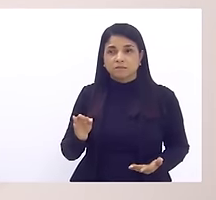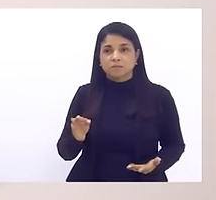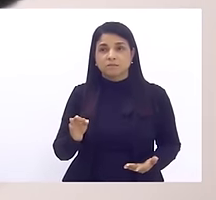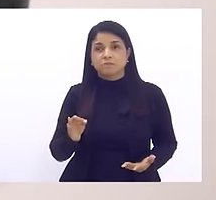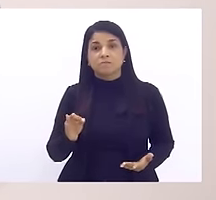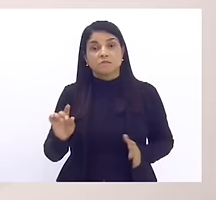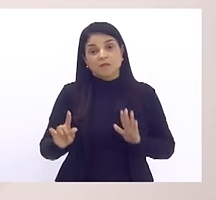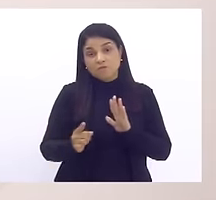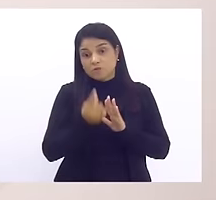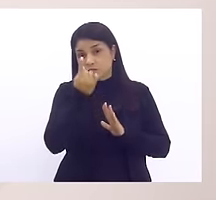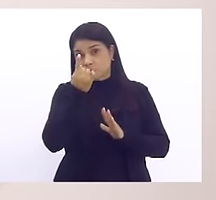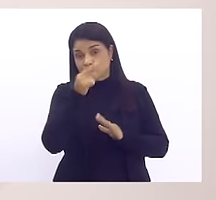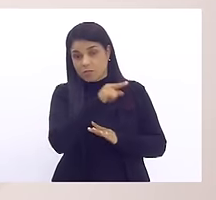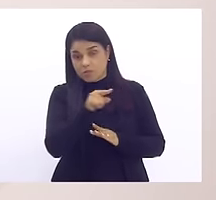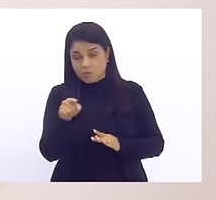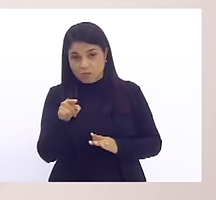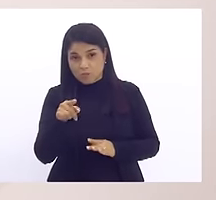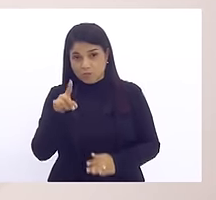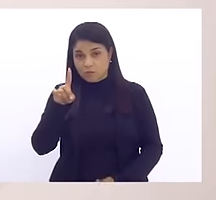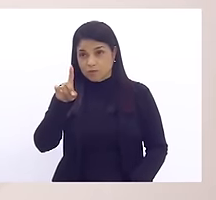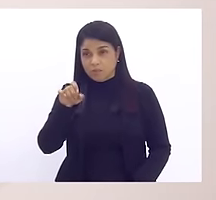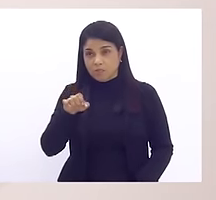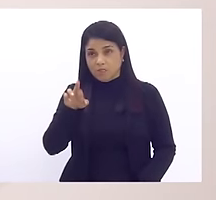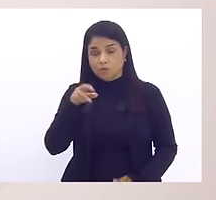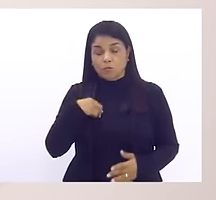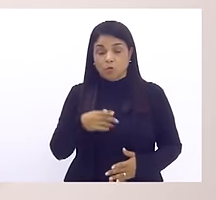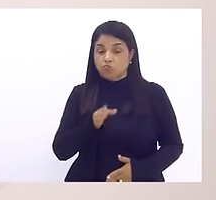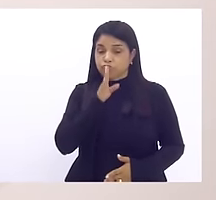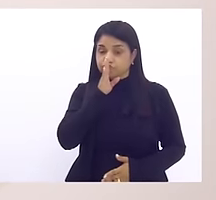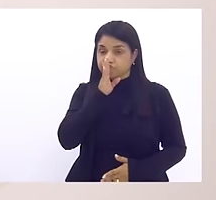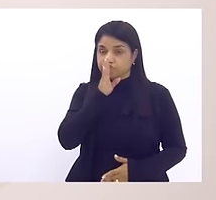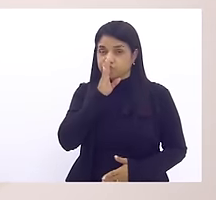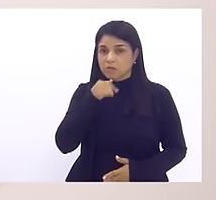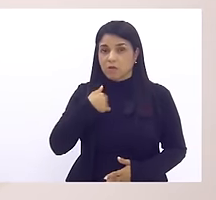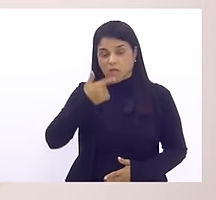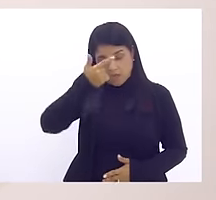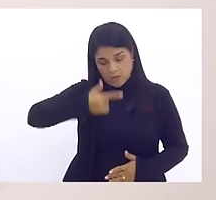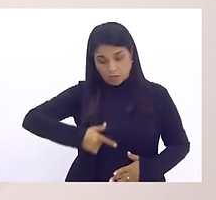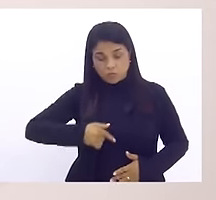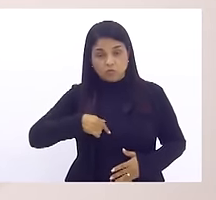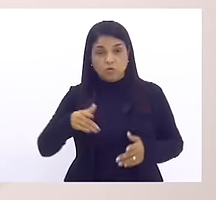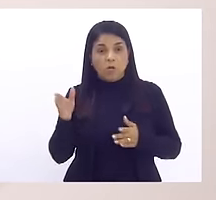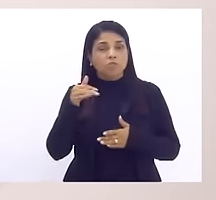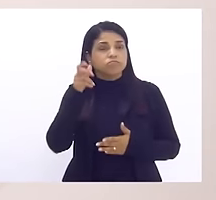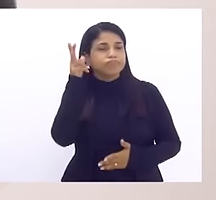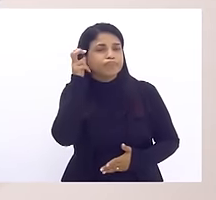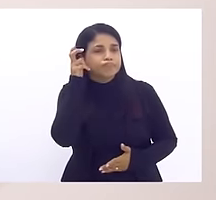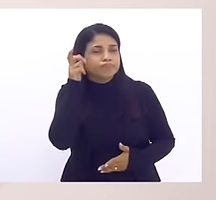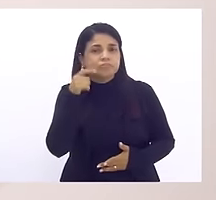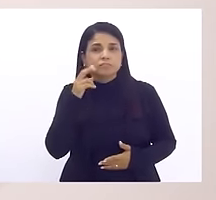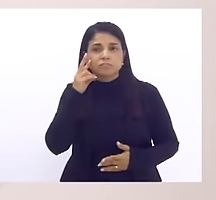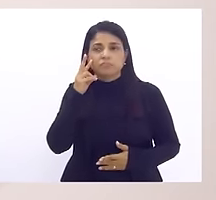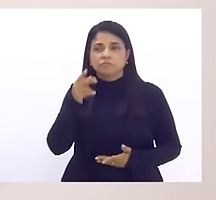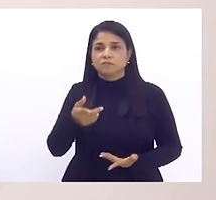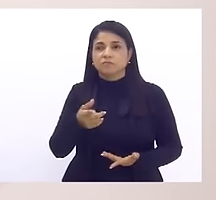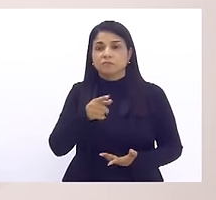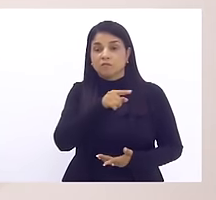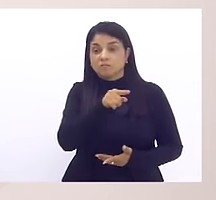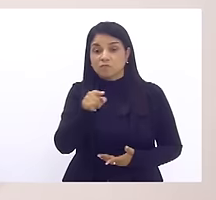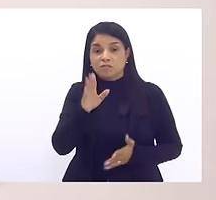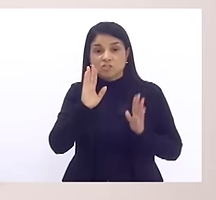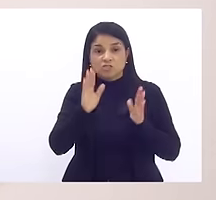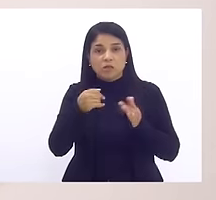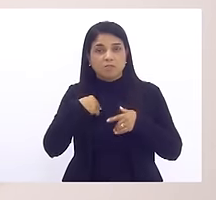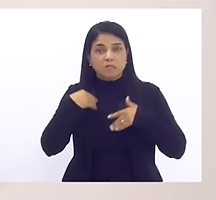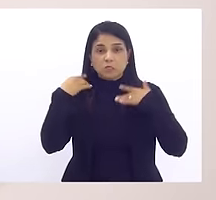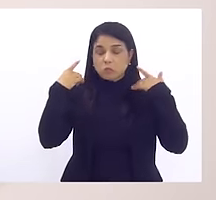primeiro vocês você eu tô quieto até agora eu tô assistindo você já me